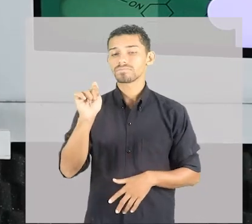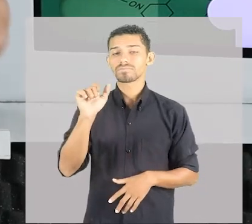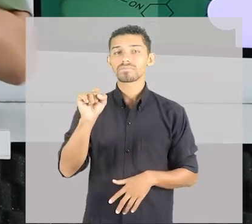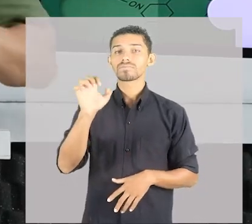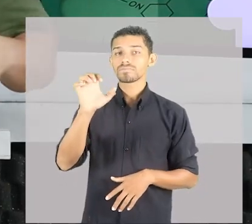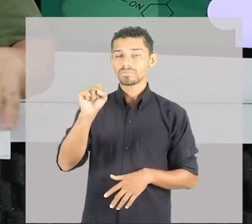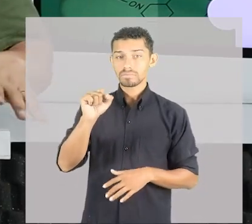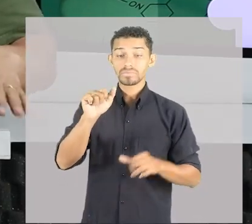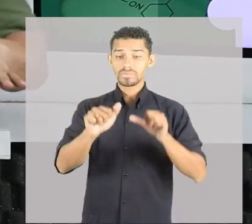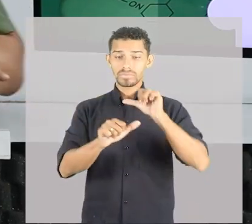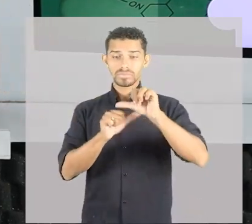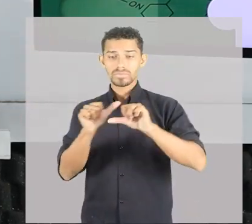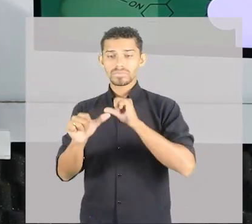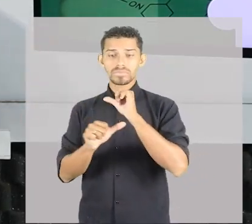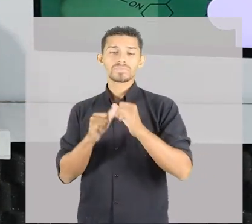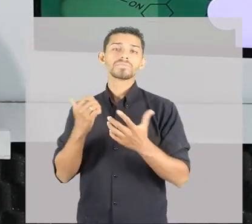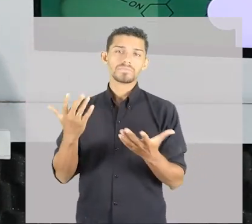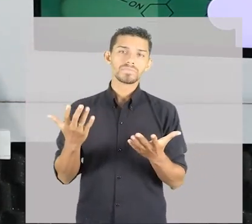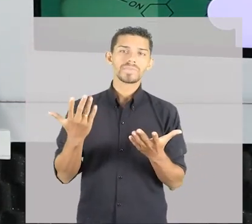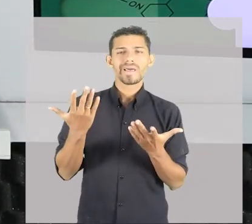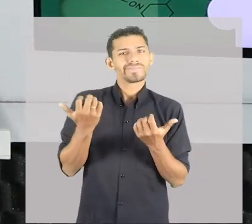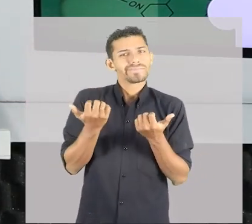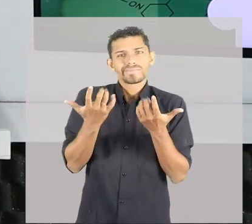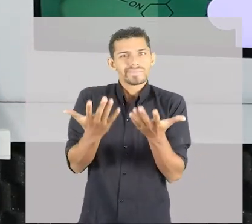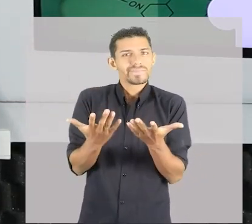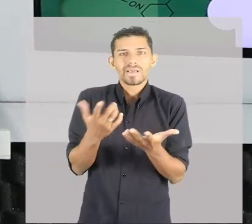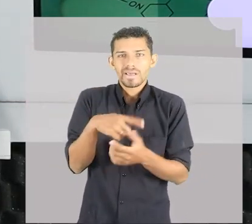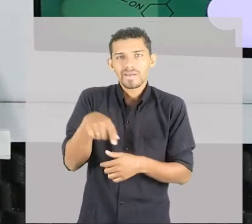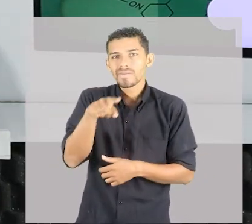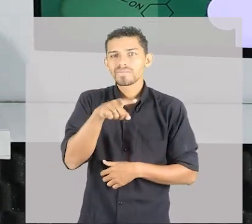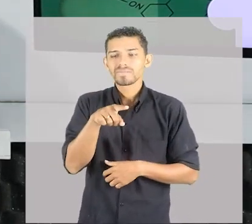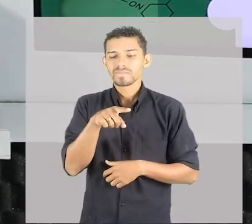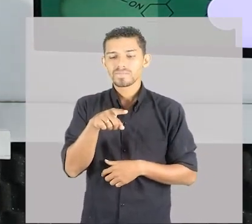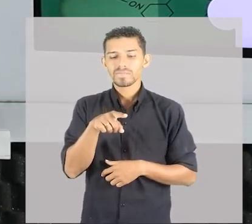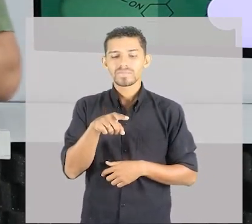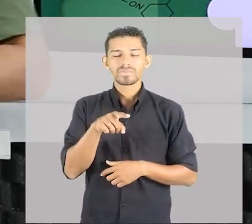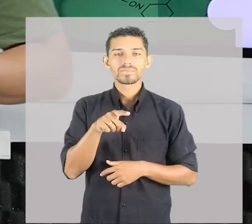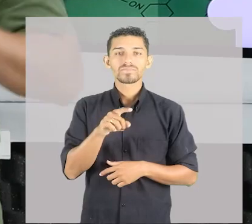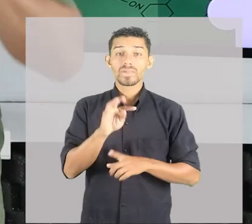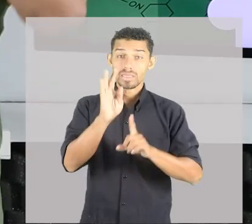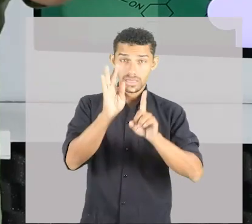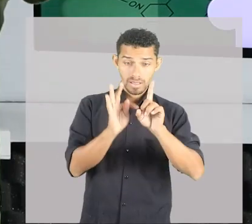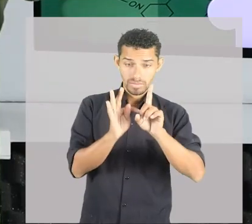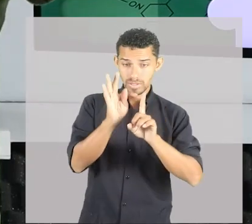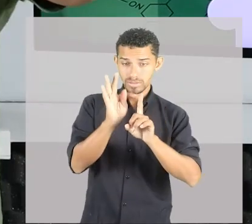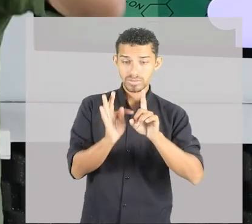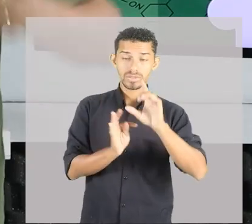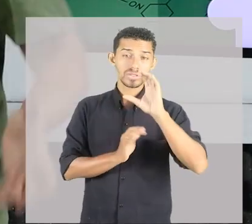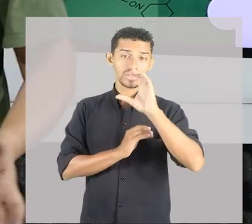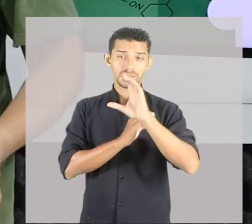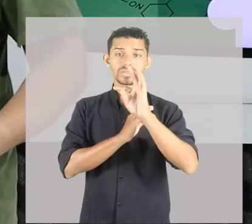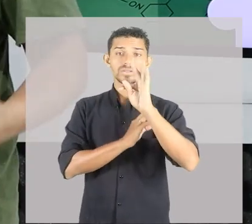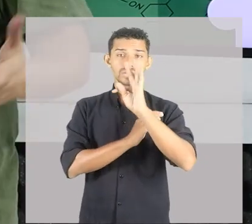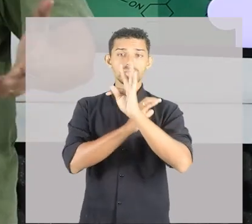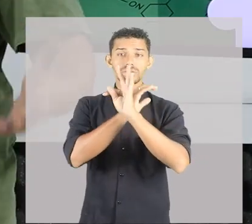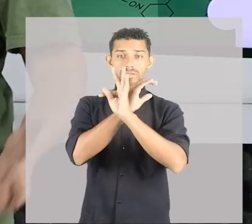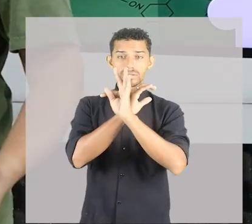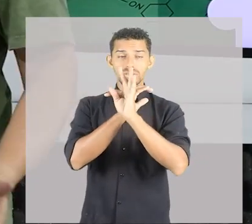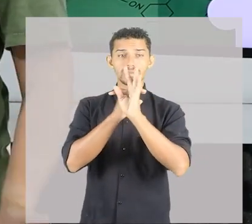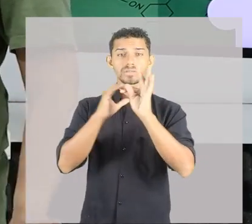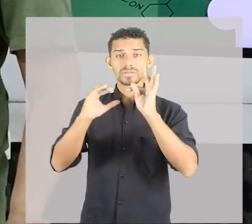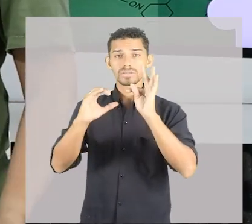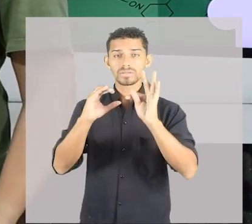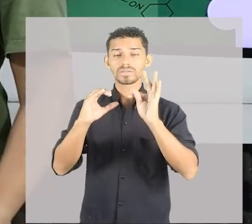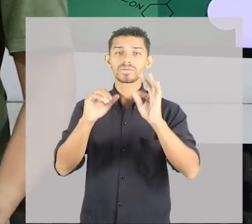gasosa porque é comum que ele entregue para você a a temperatura em Celsius e aí você faz o quê muda para